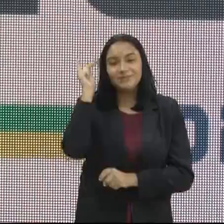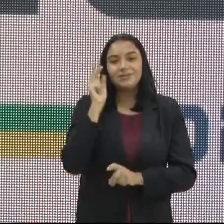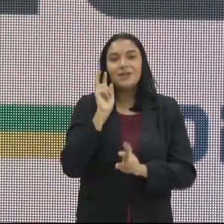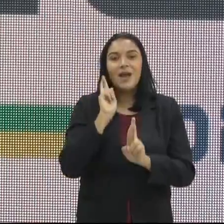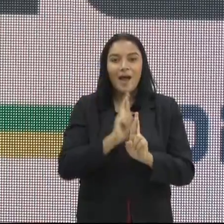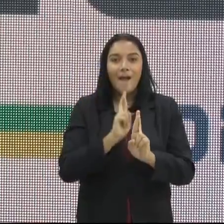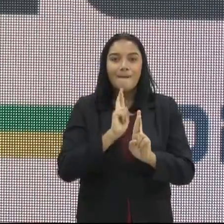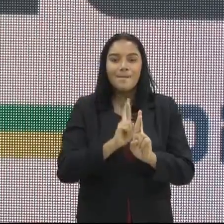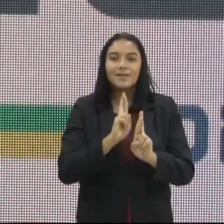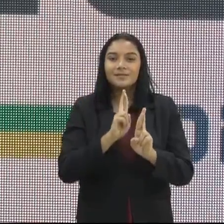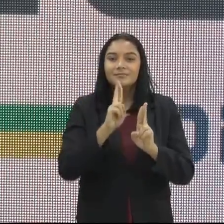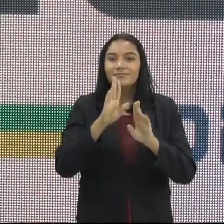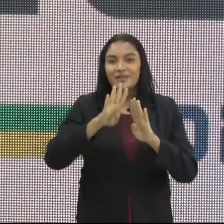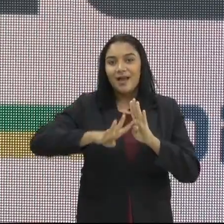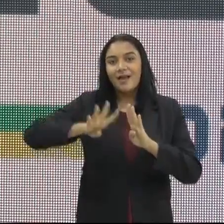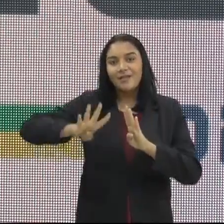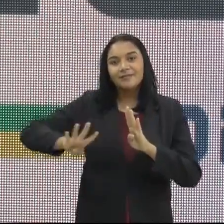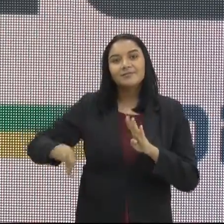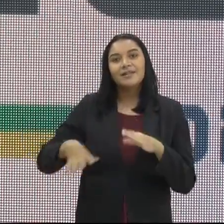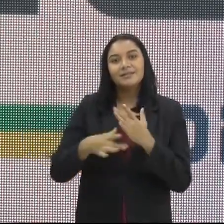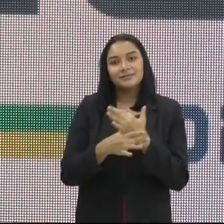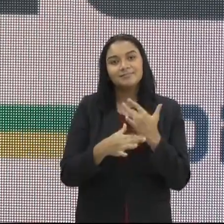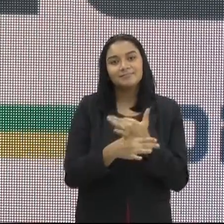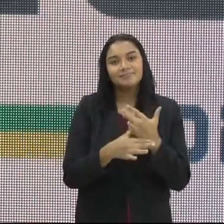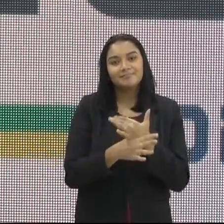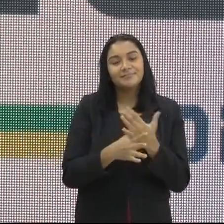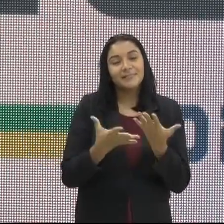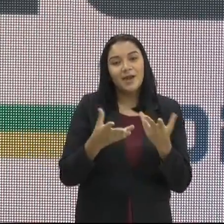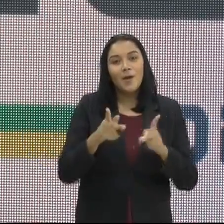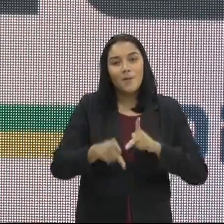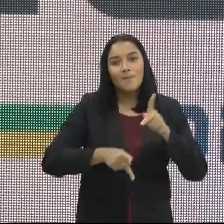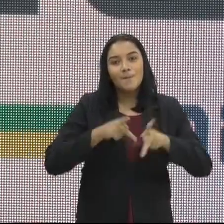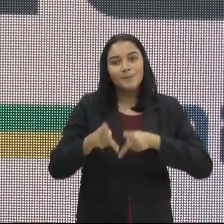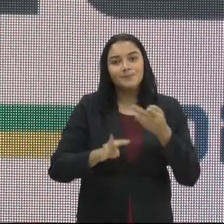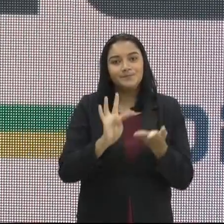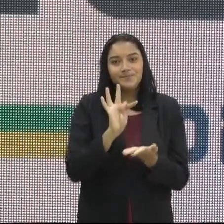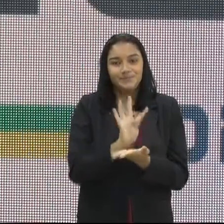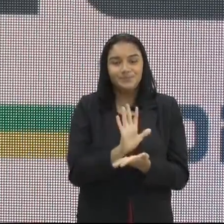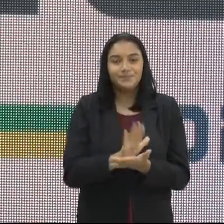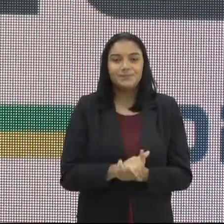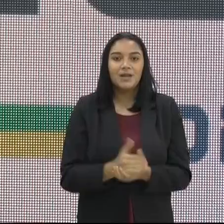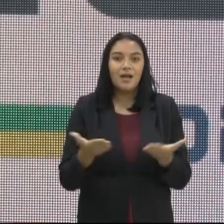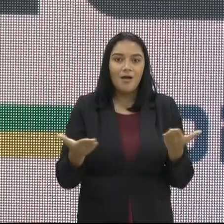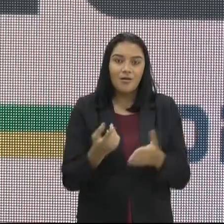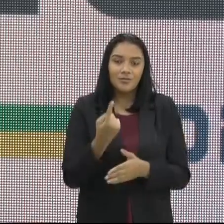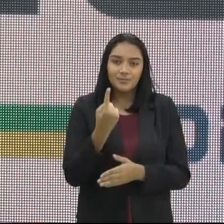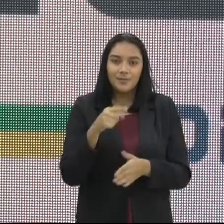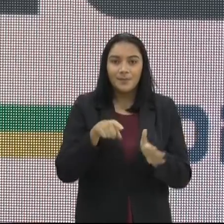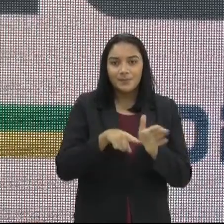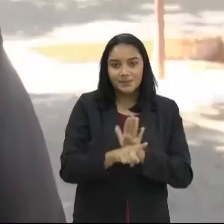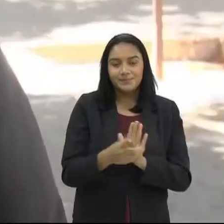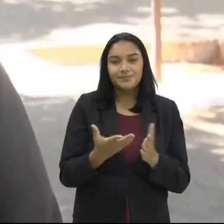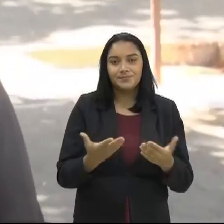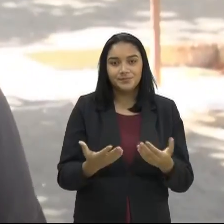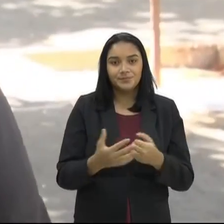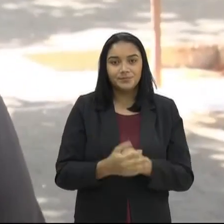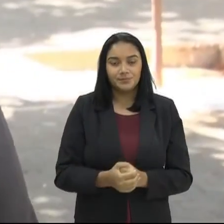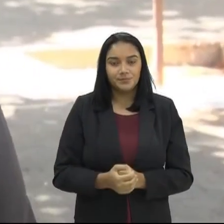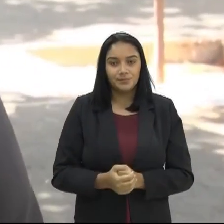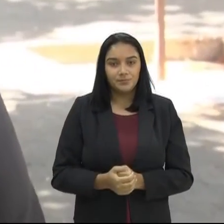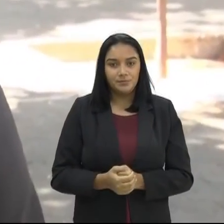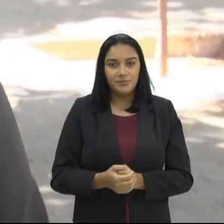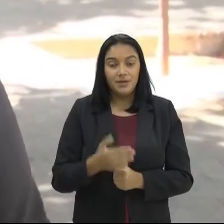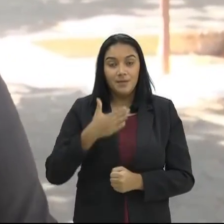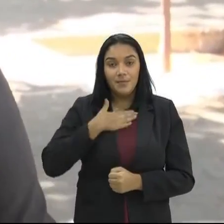representá-los no Palácio da Cidade é o eleitor teresinense. Vamos ouvir a nossa última questão, enviada por um eleitor. Me